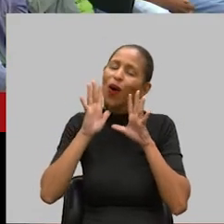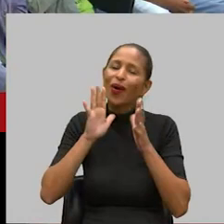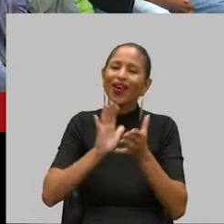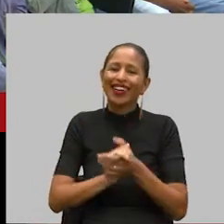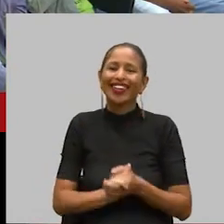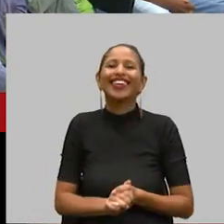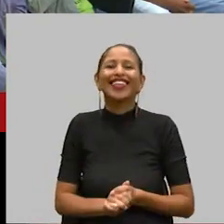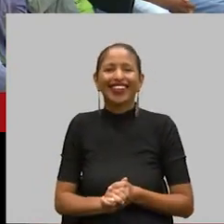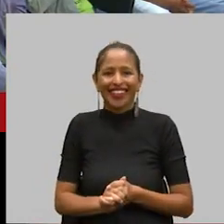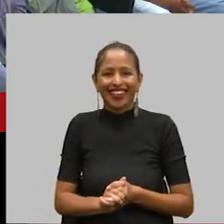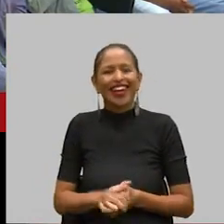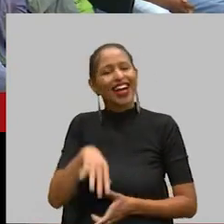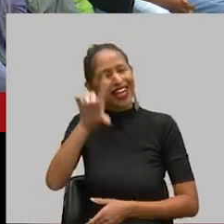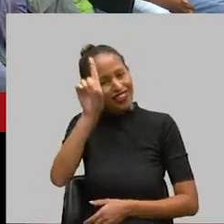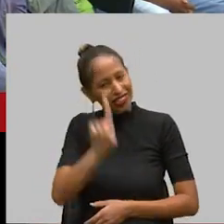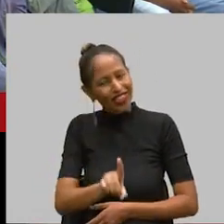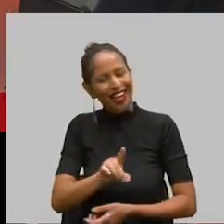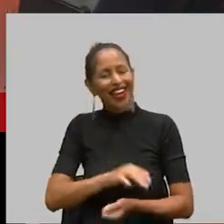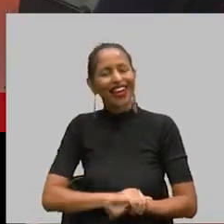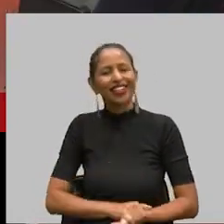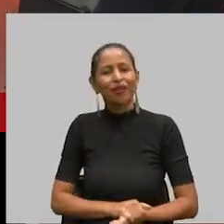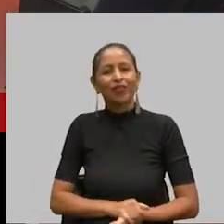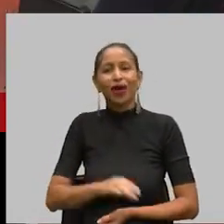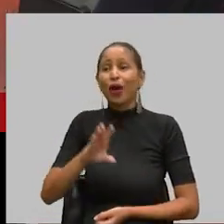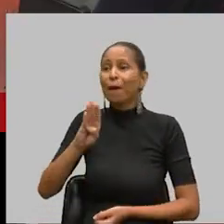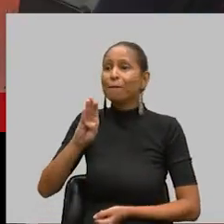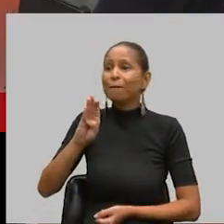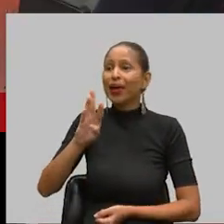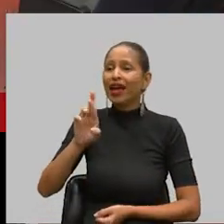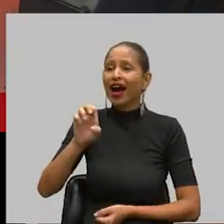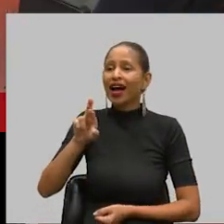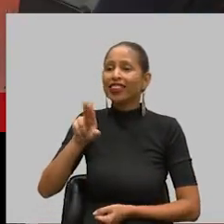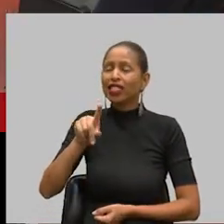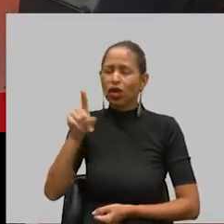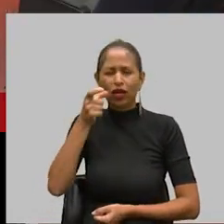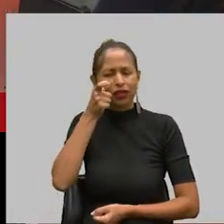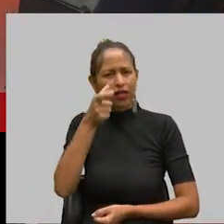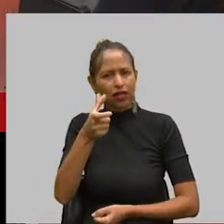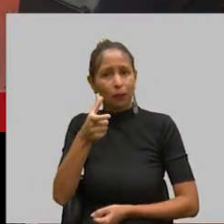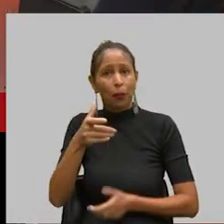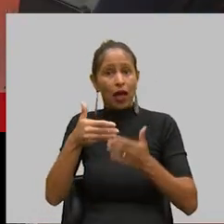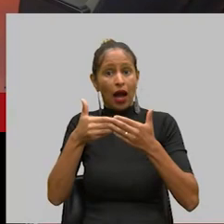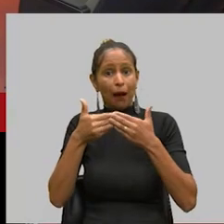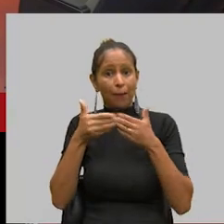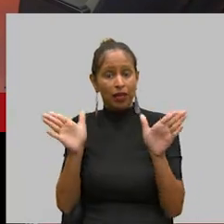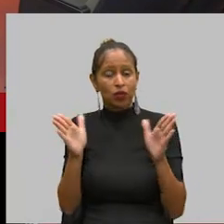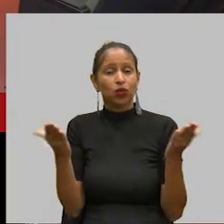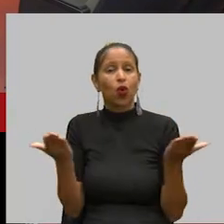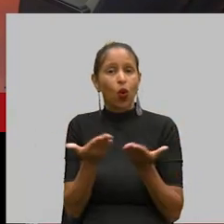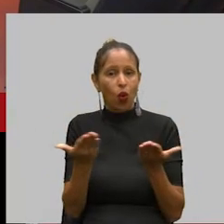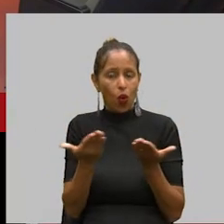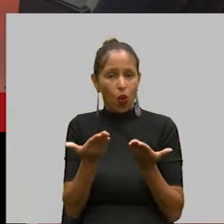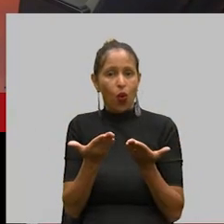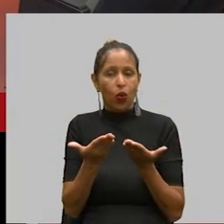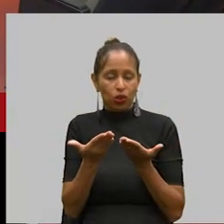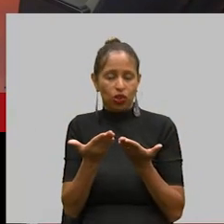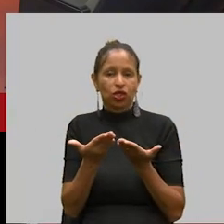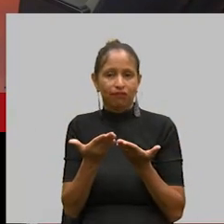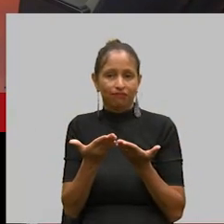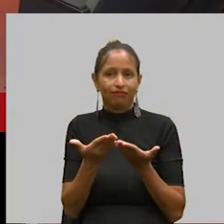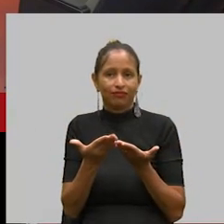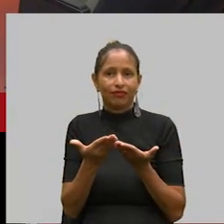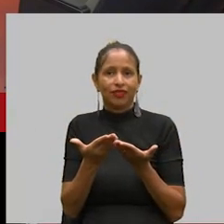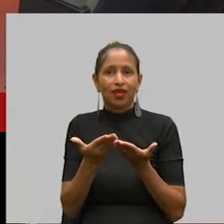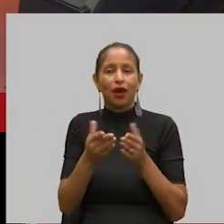é pelo Direito olha aqui Beatriz que interessante Tá abrindo hoje a consulta popular